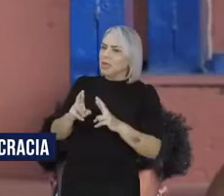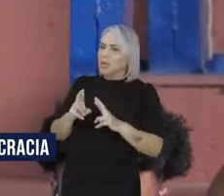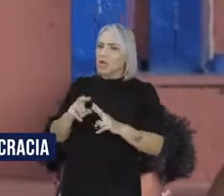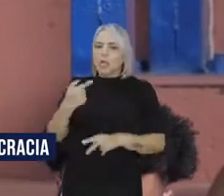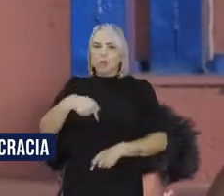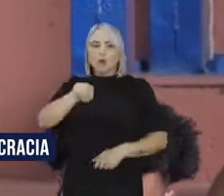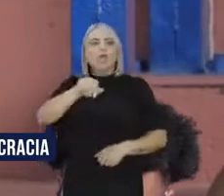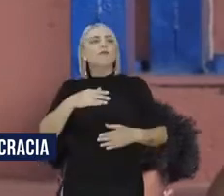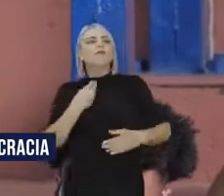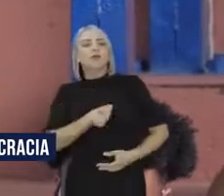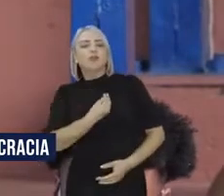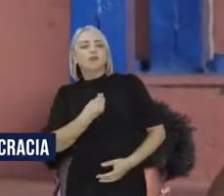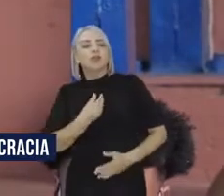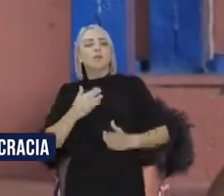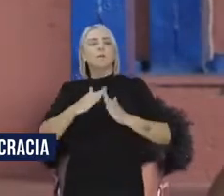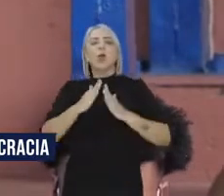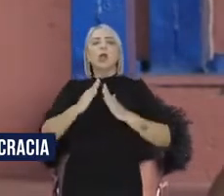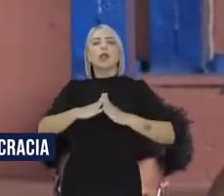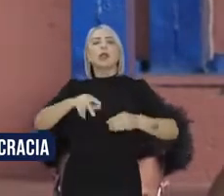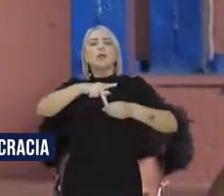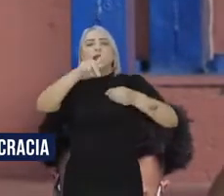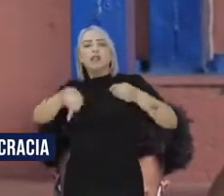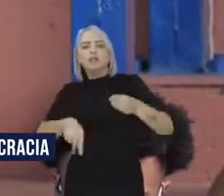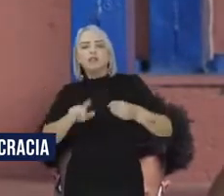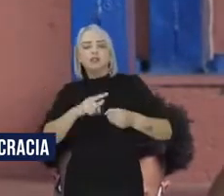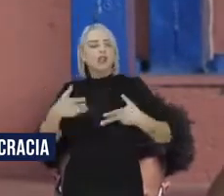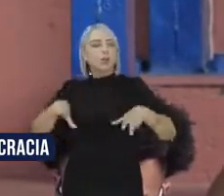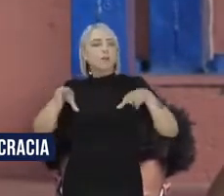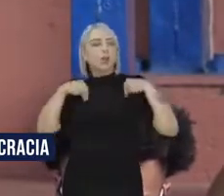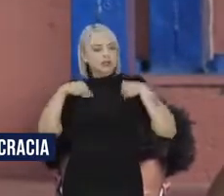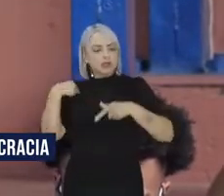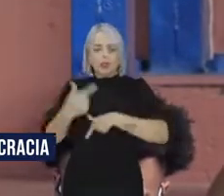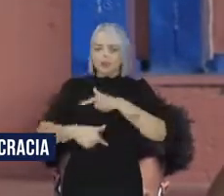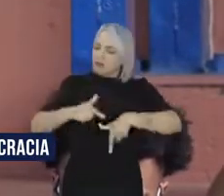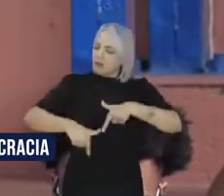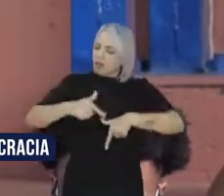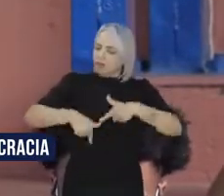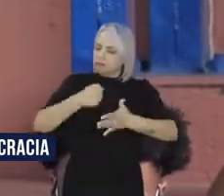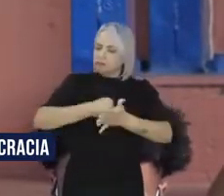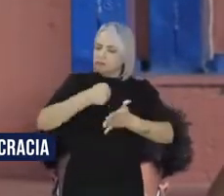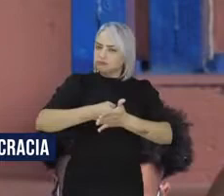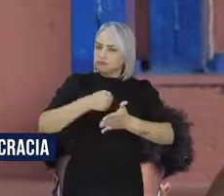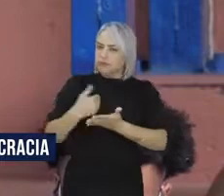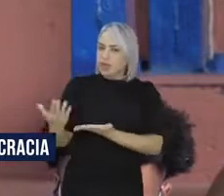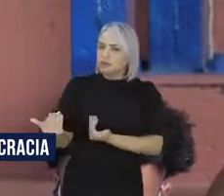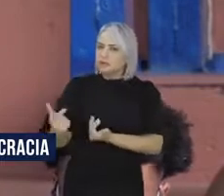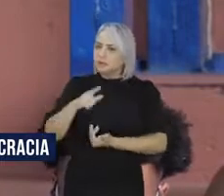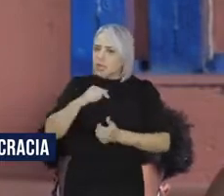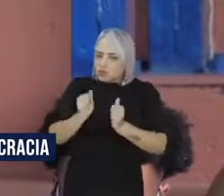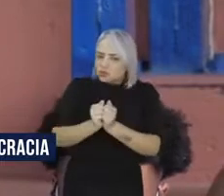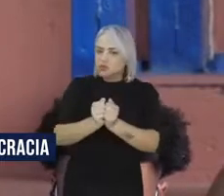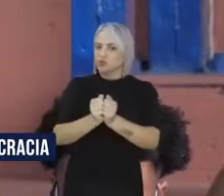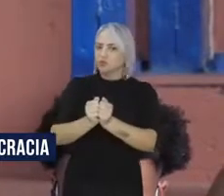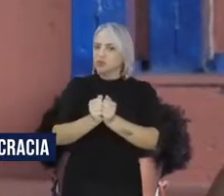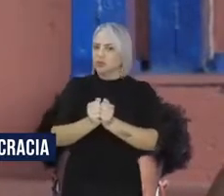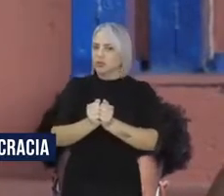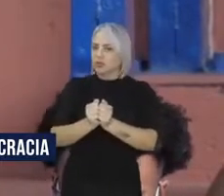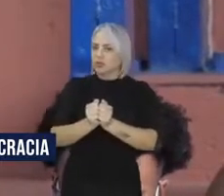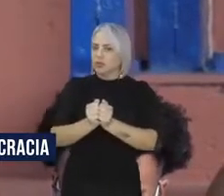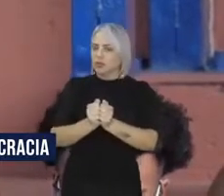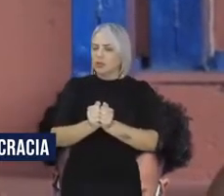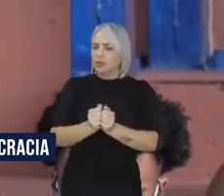gente não merece isso. A gente trabalha e a gente luta. E a juventude tem que estar junta pra isso. E, gente, eu queria só dar